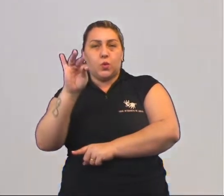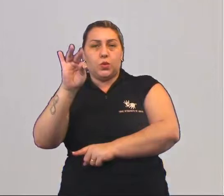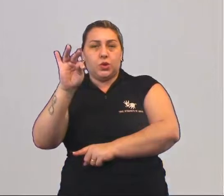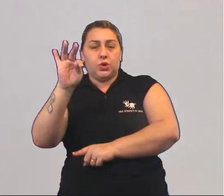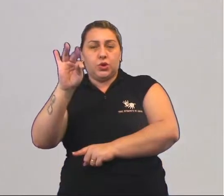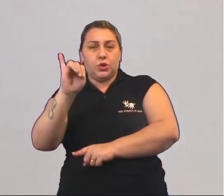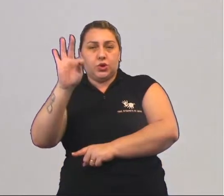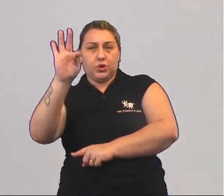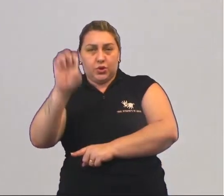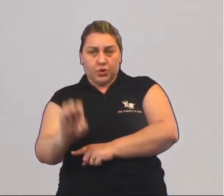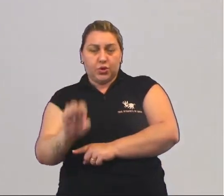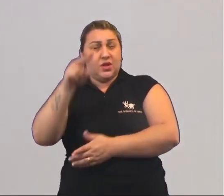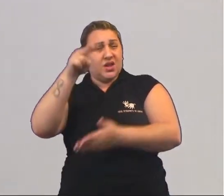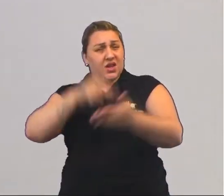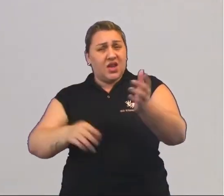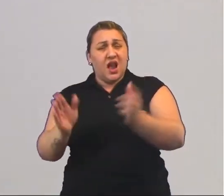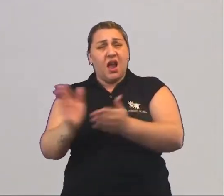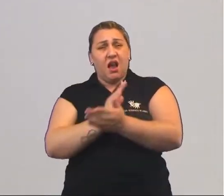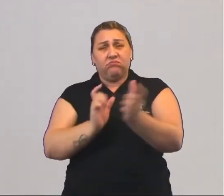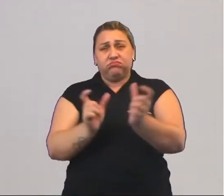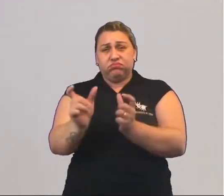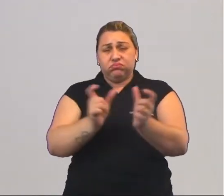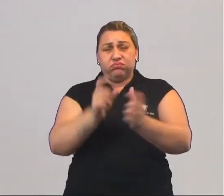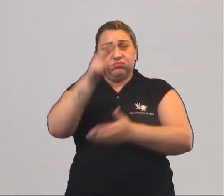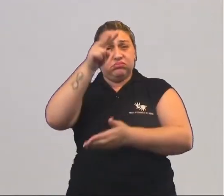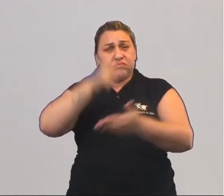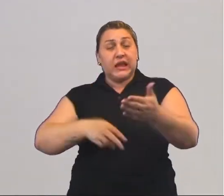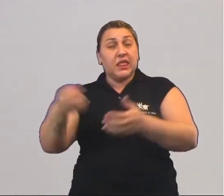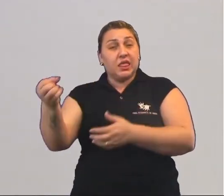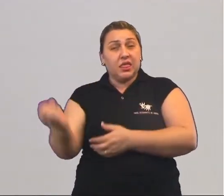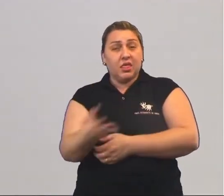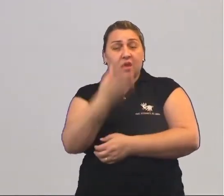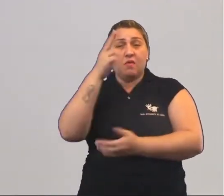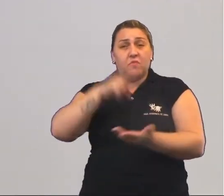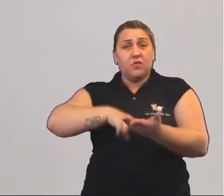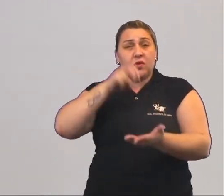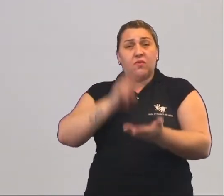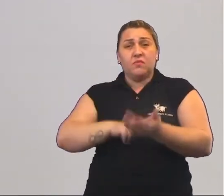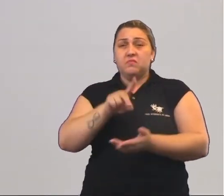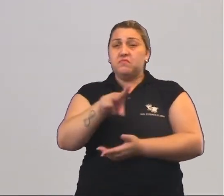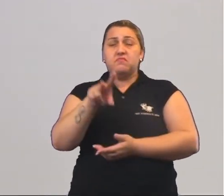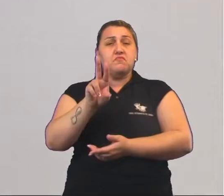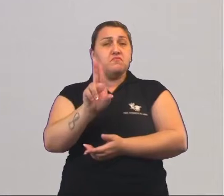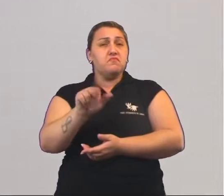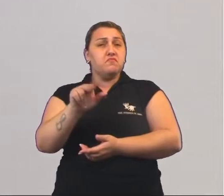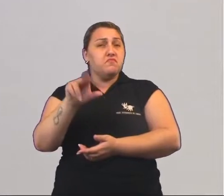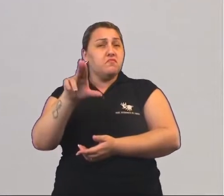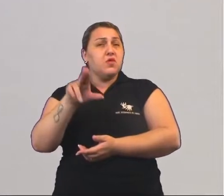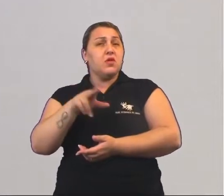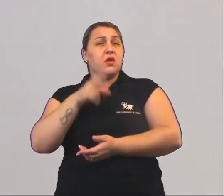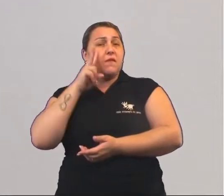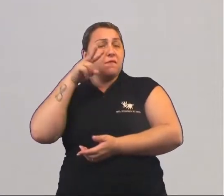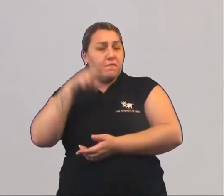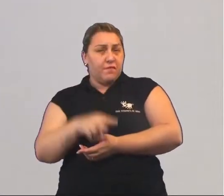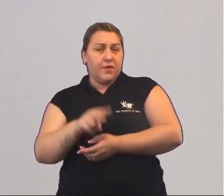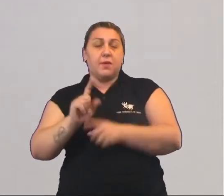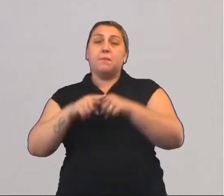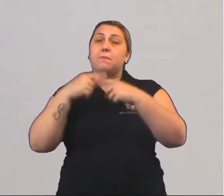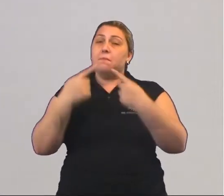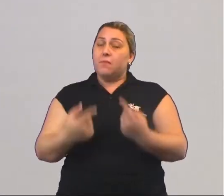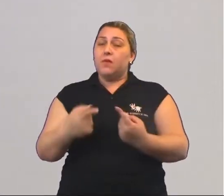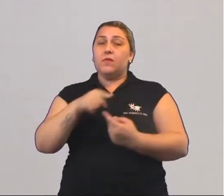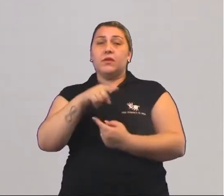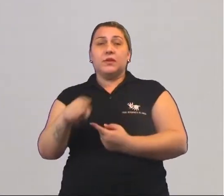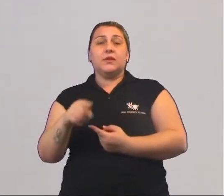que foram lidas aqui para vocês talvez sejam novas, vocês nunca ouviram falar, né? Eu acho que, acredito eu, que a mais comum